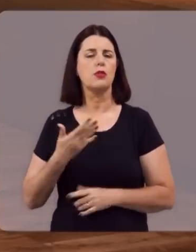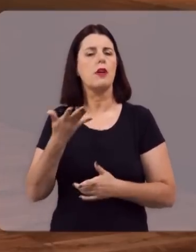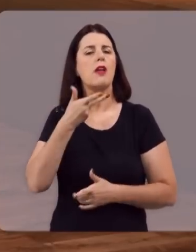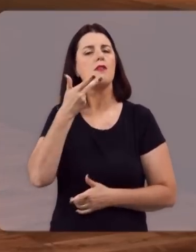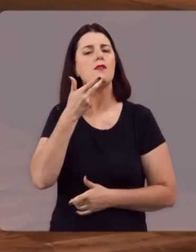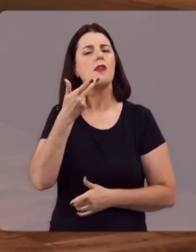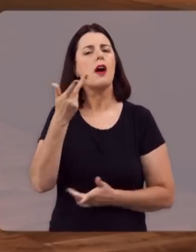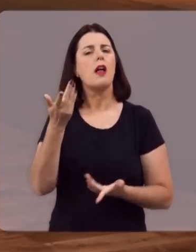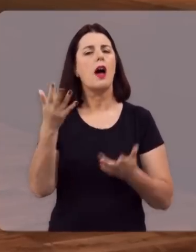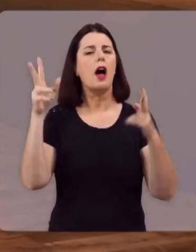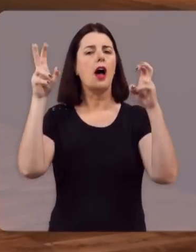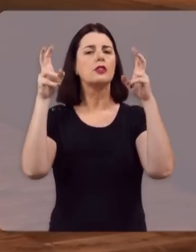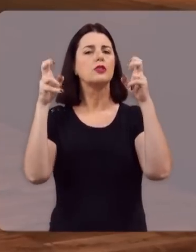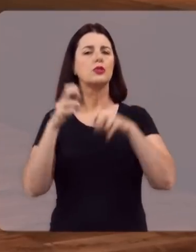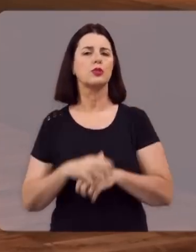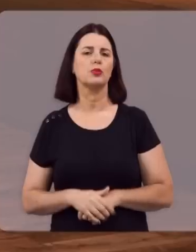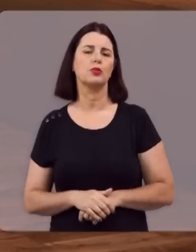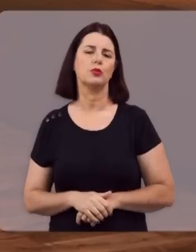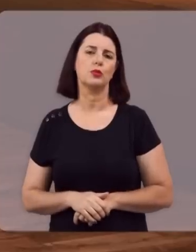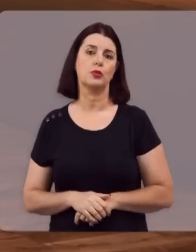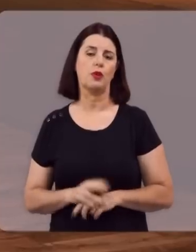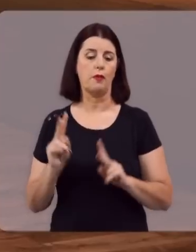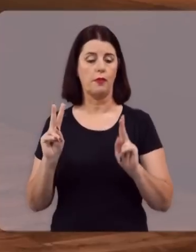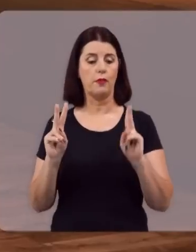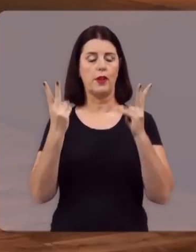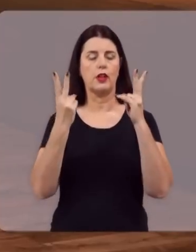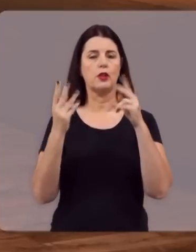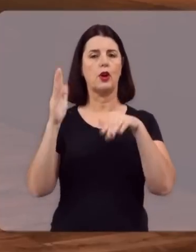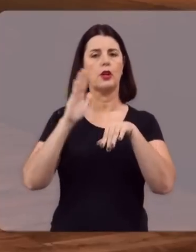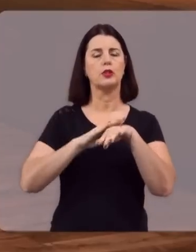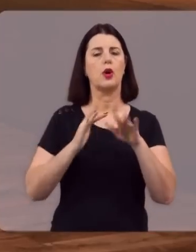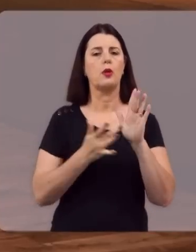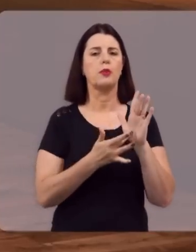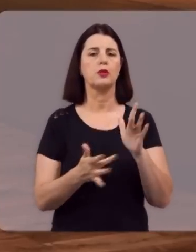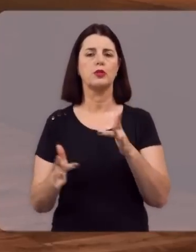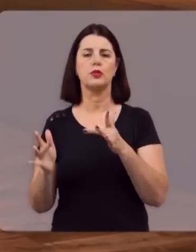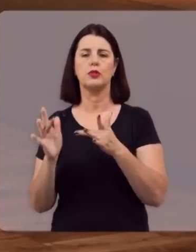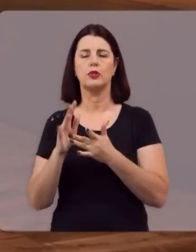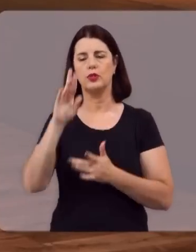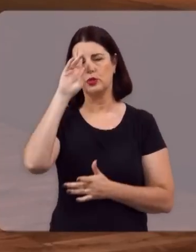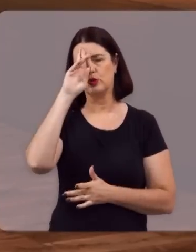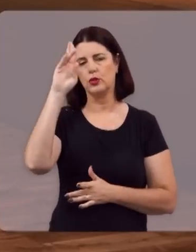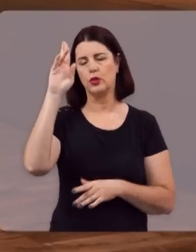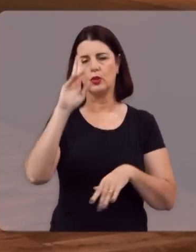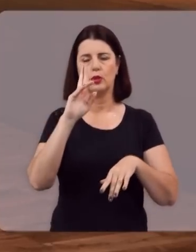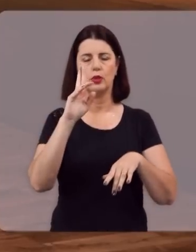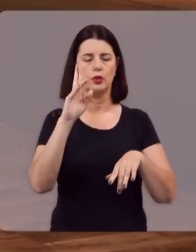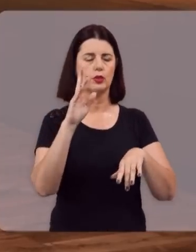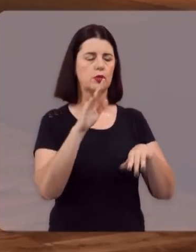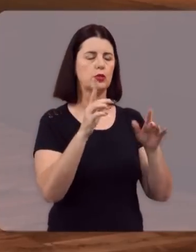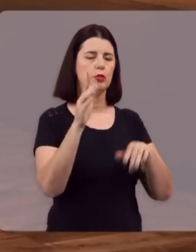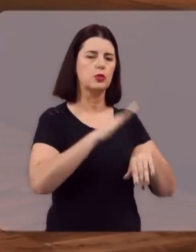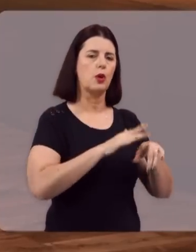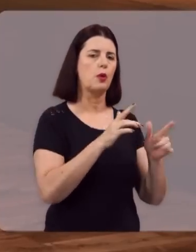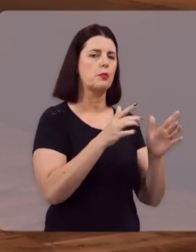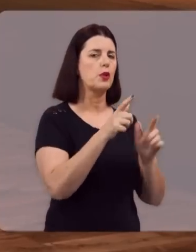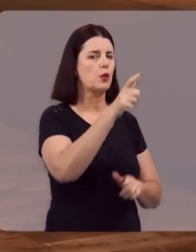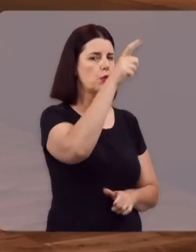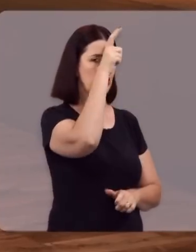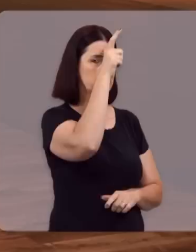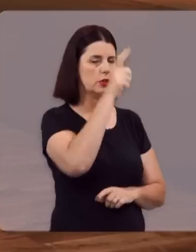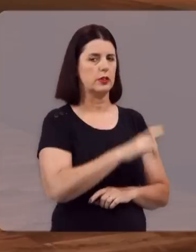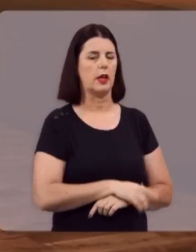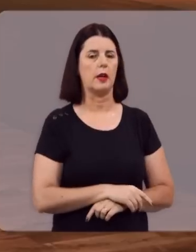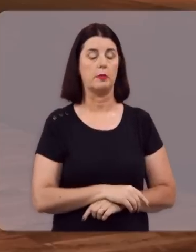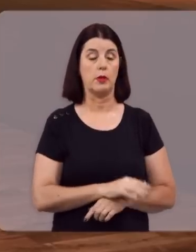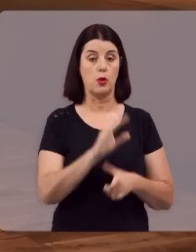assunto soleníssimo, a vitória sobre o diabo, baseando esta mensagem em